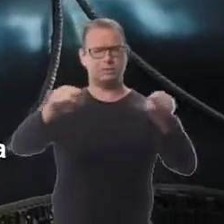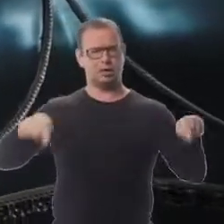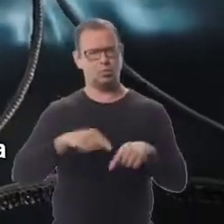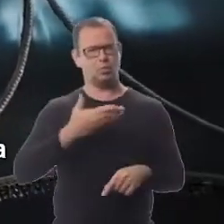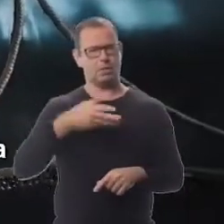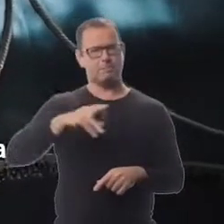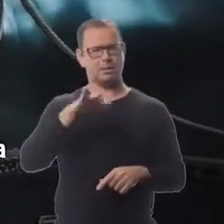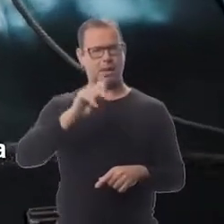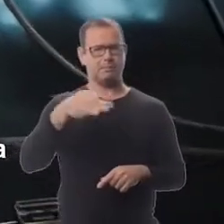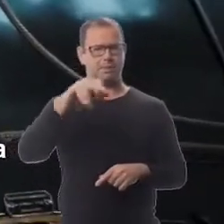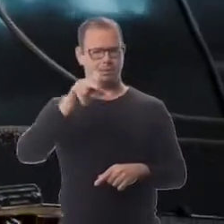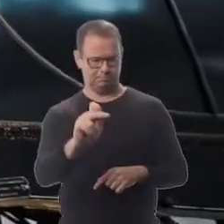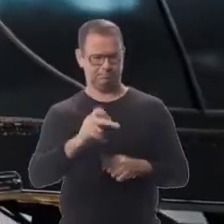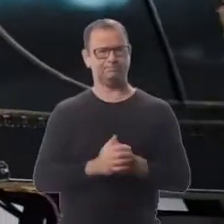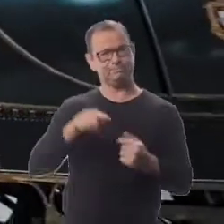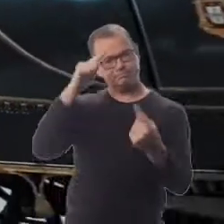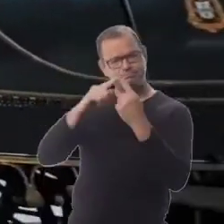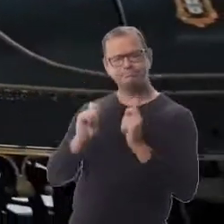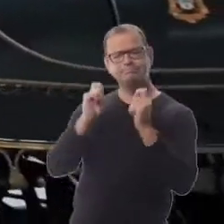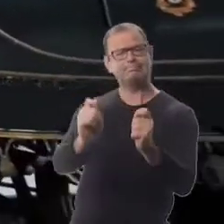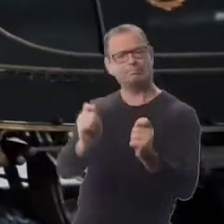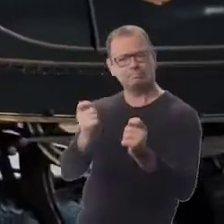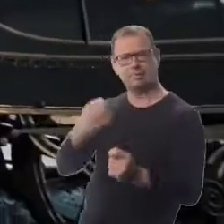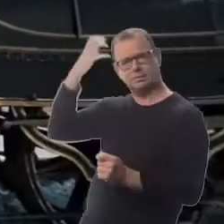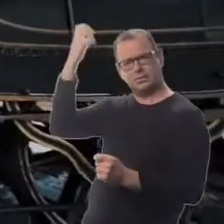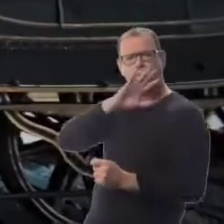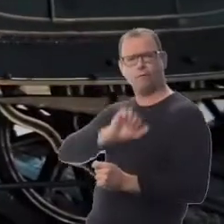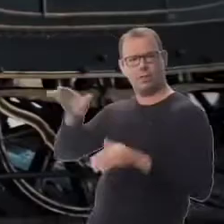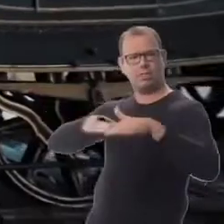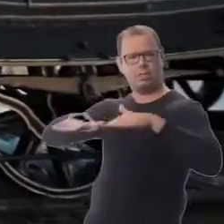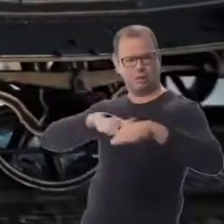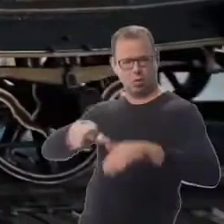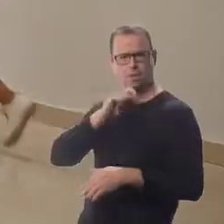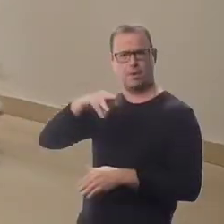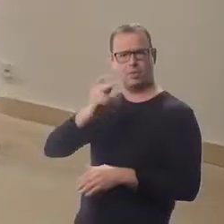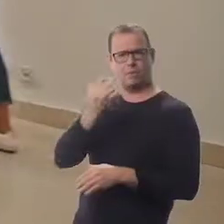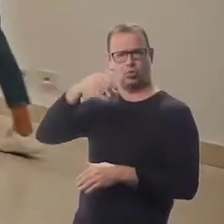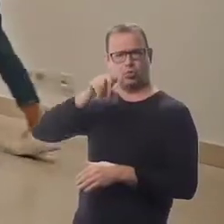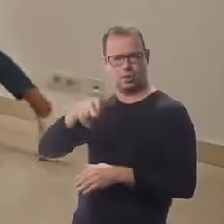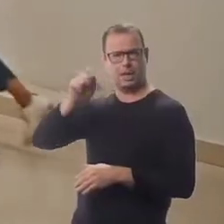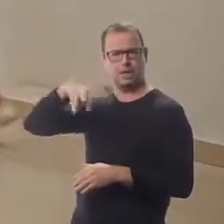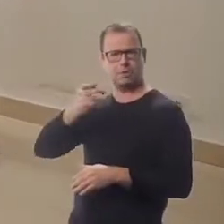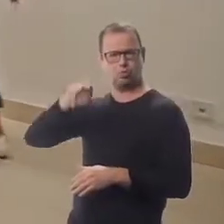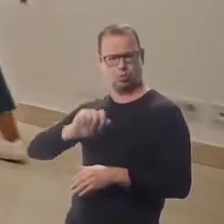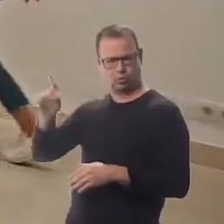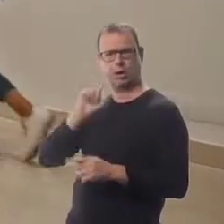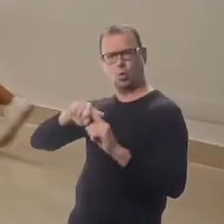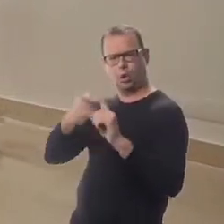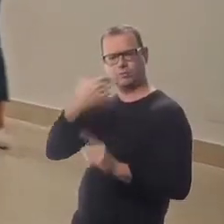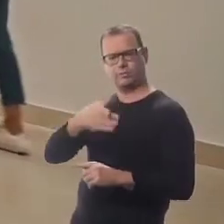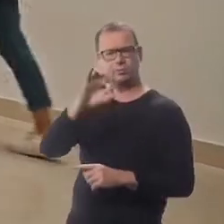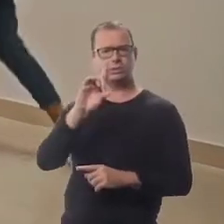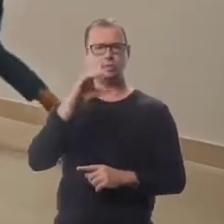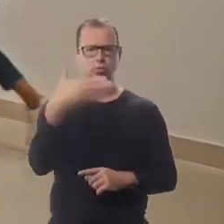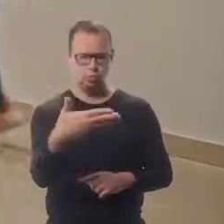pelo Salão Dona Maria Pia, oferecido pelo rei de Itália, Vittorio Emanuele, à sua filha, Dona Maria Pia, em 1861.